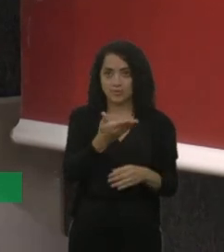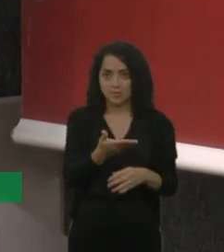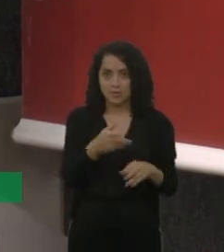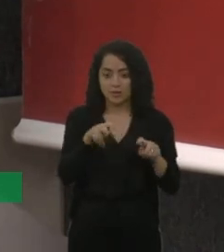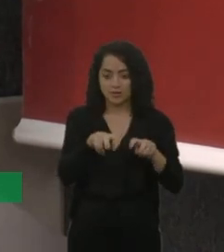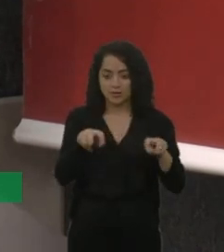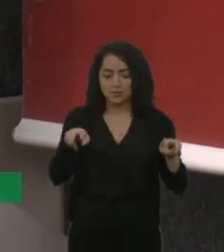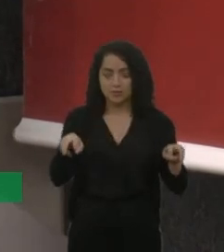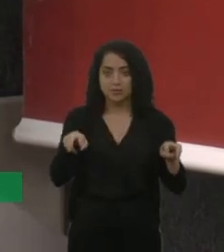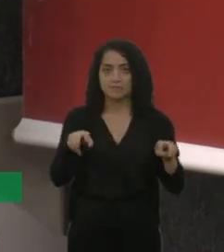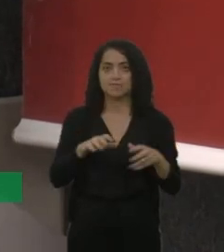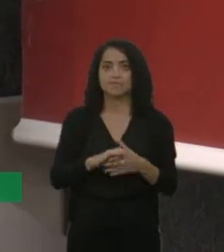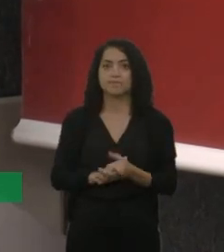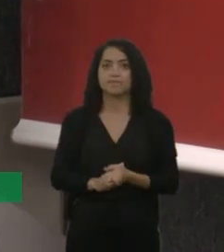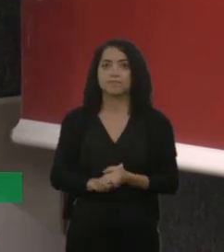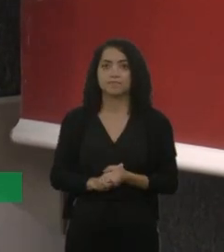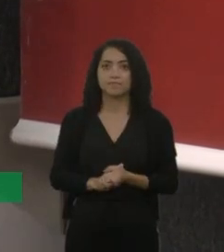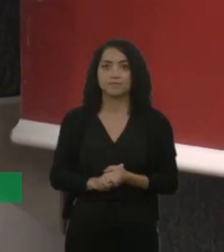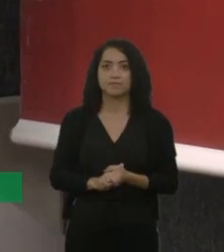presidente,